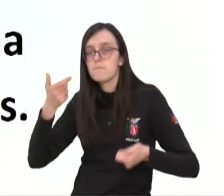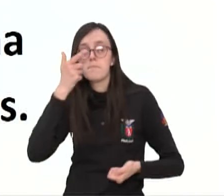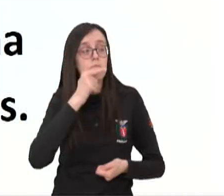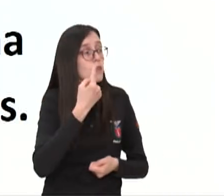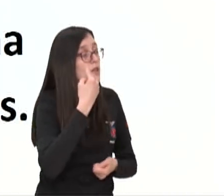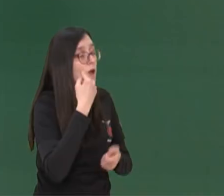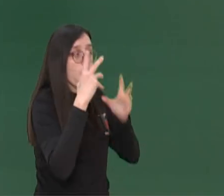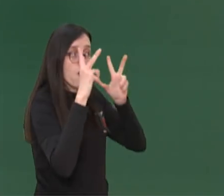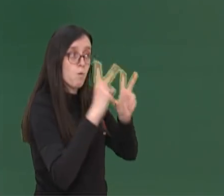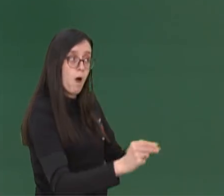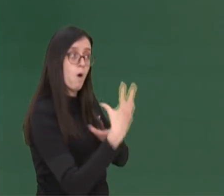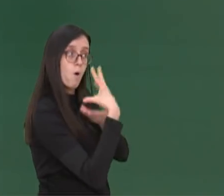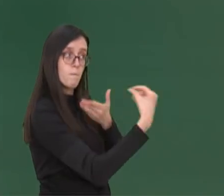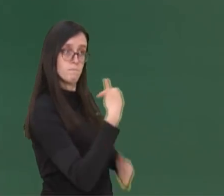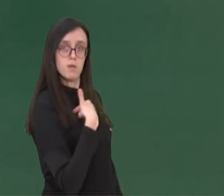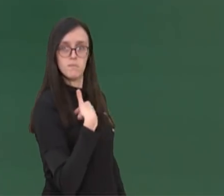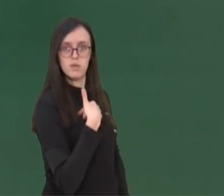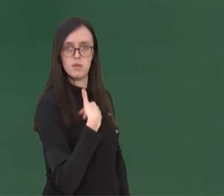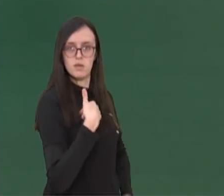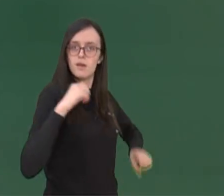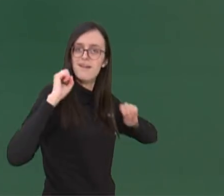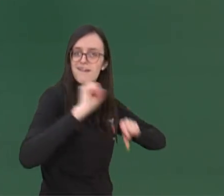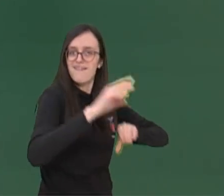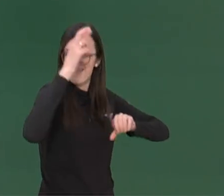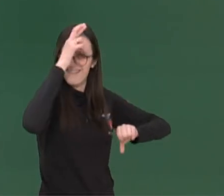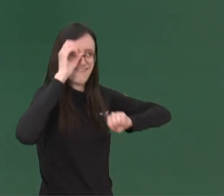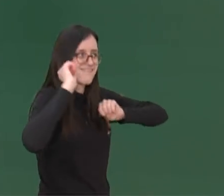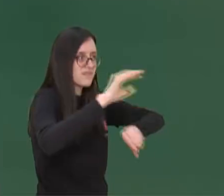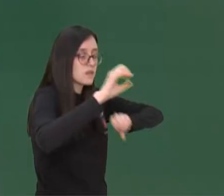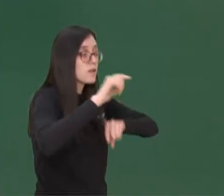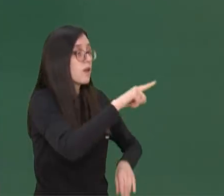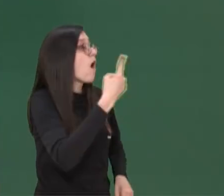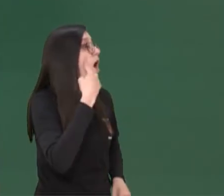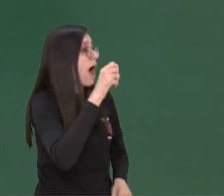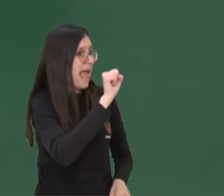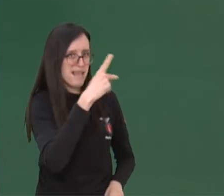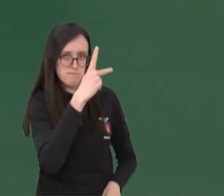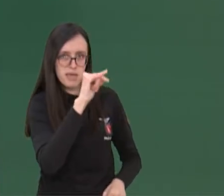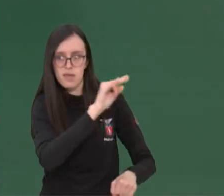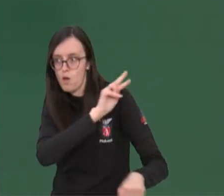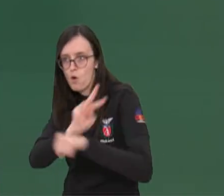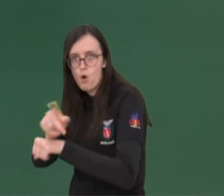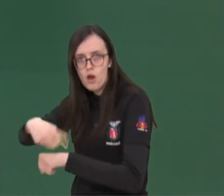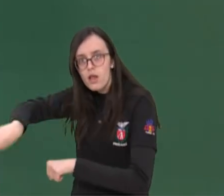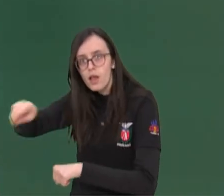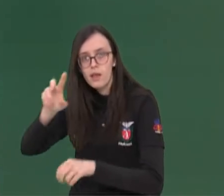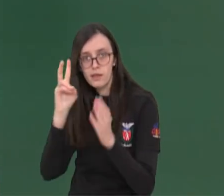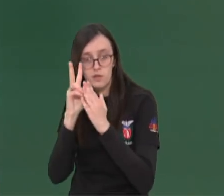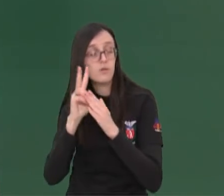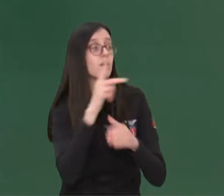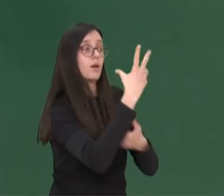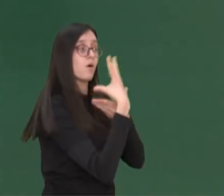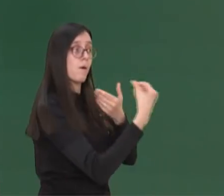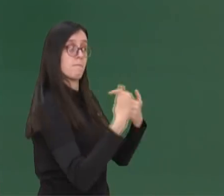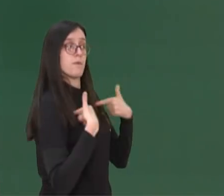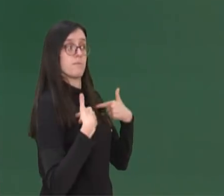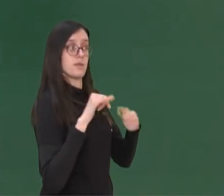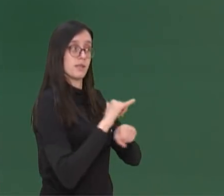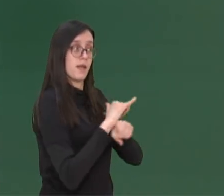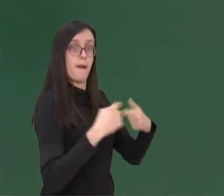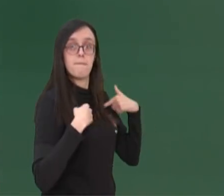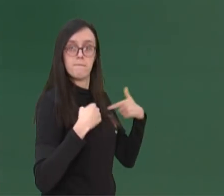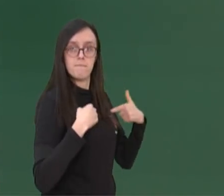dele. Então, os inspetores do Serviço de Proteção aos Índios, ao chegar até as tribos indígenas, usavam a tática